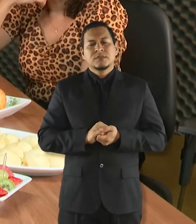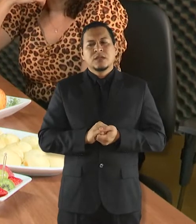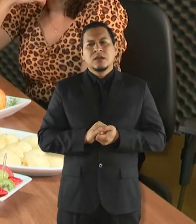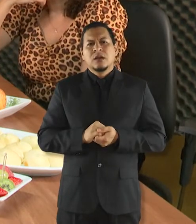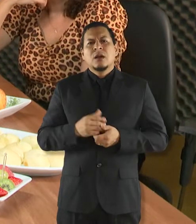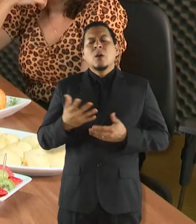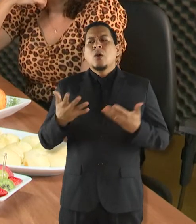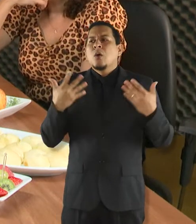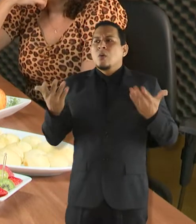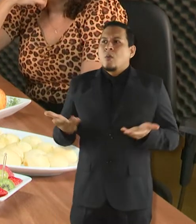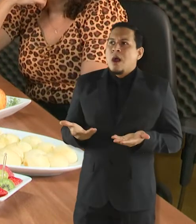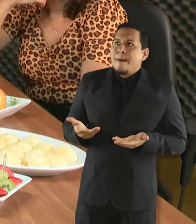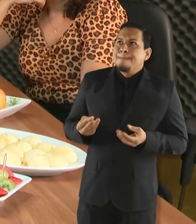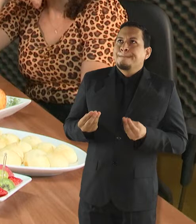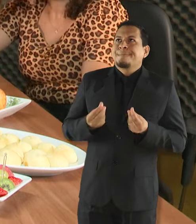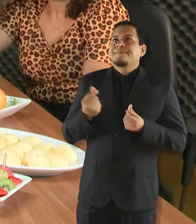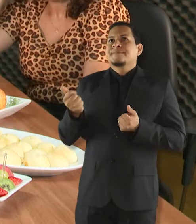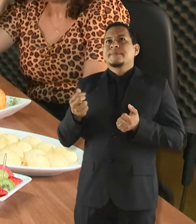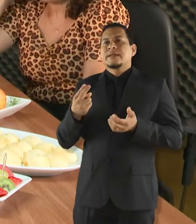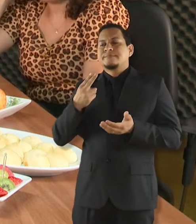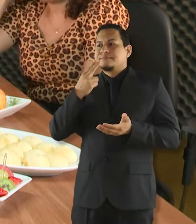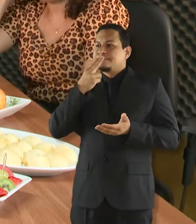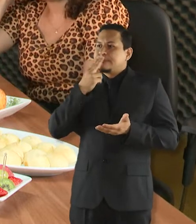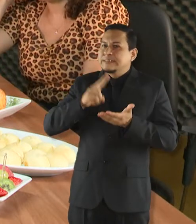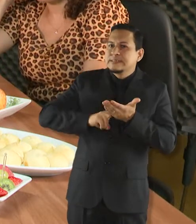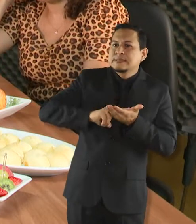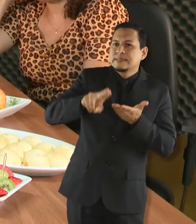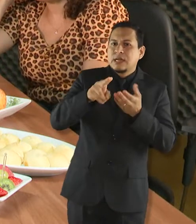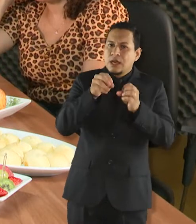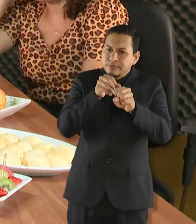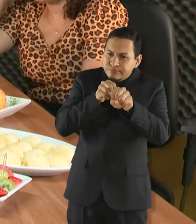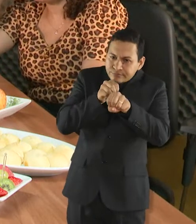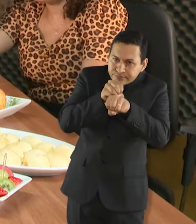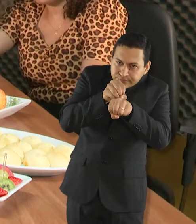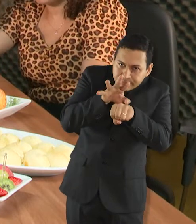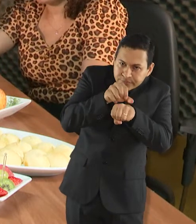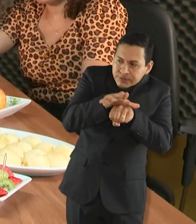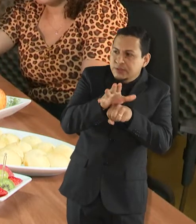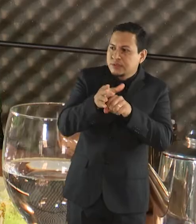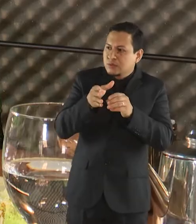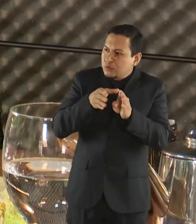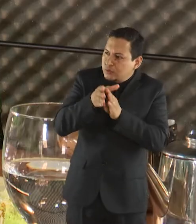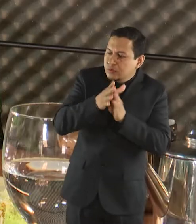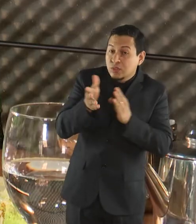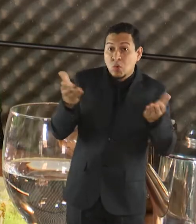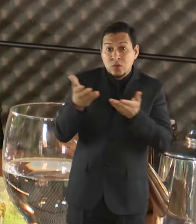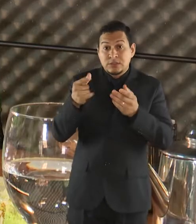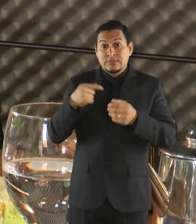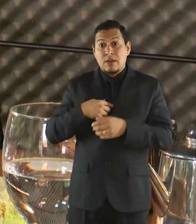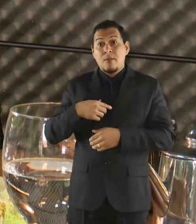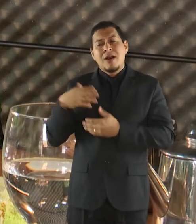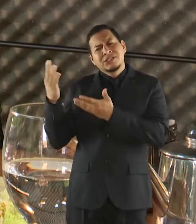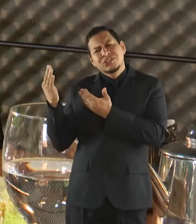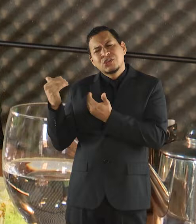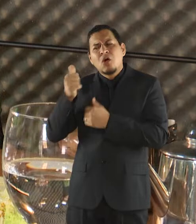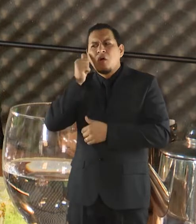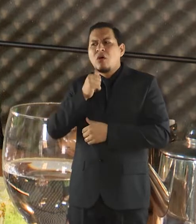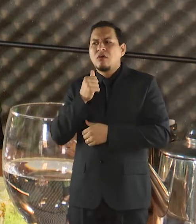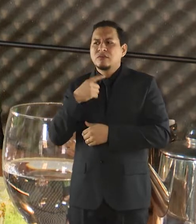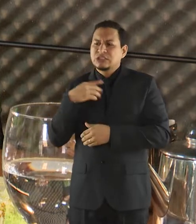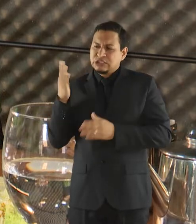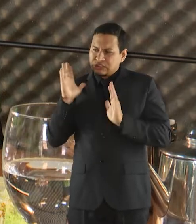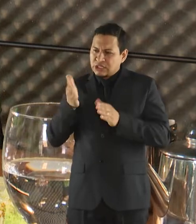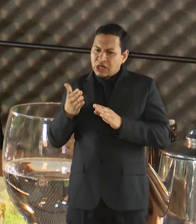Que mensagem tu daria hoje para uma jovem que está entrando em um relacionamento, já